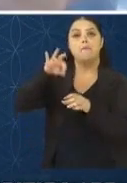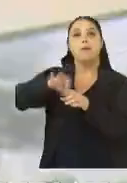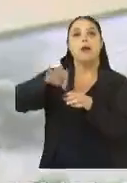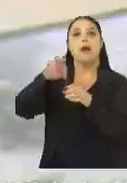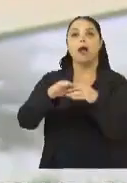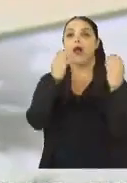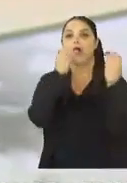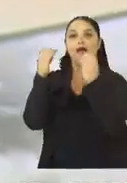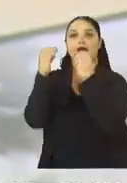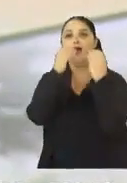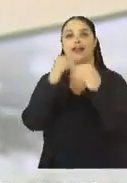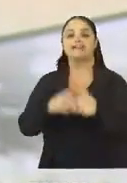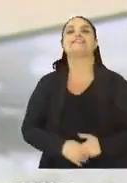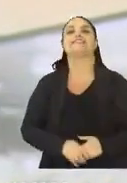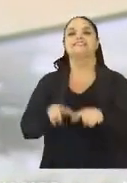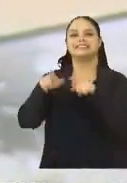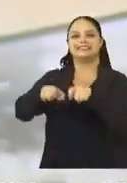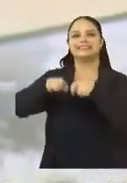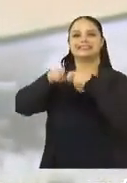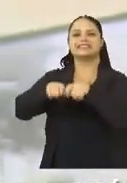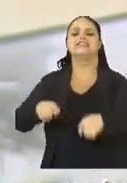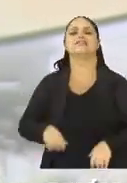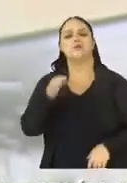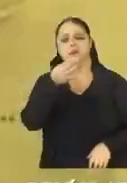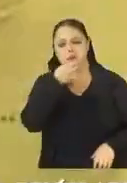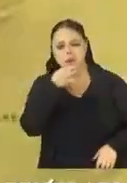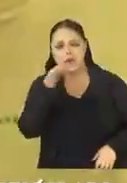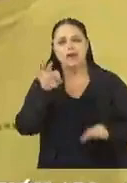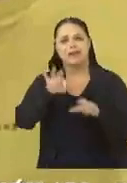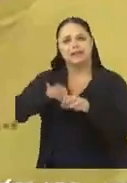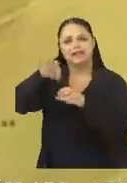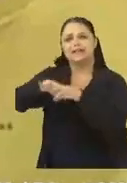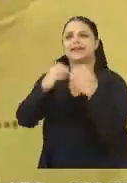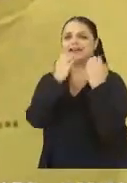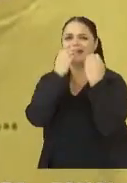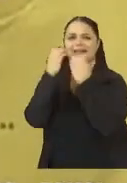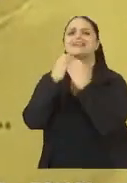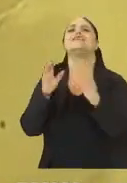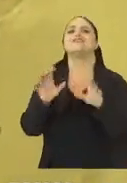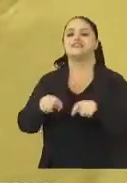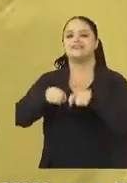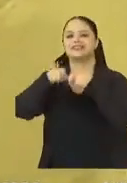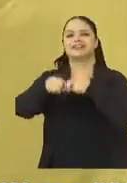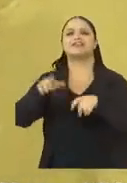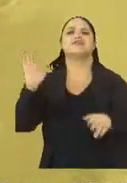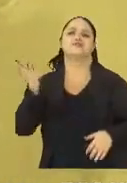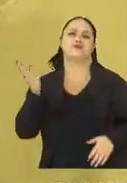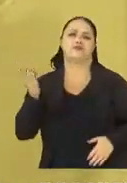conhece a gente acha que é eu sei